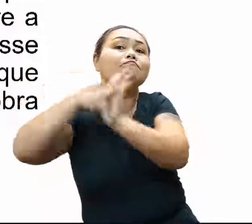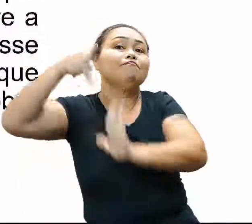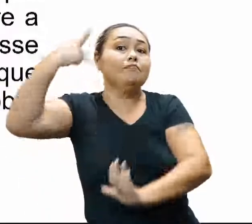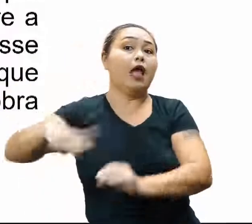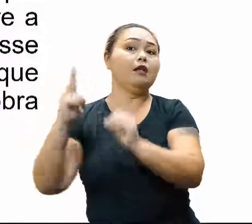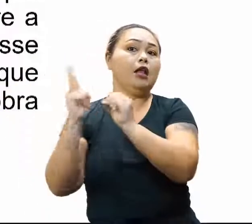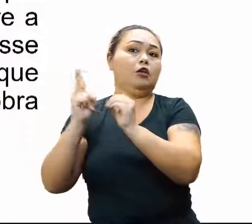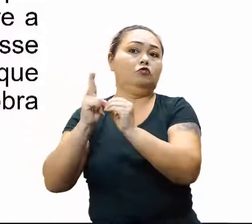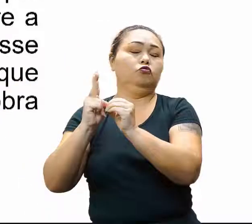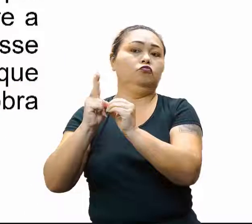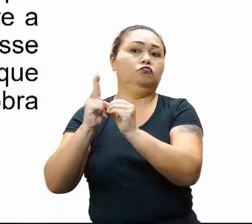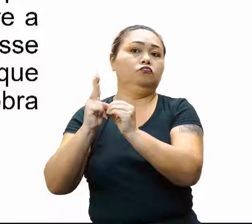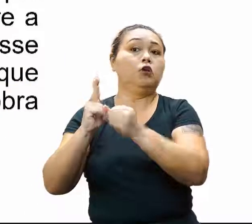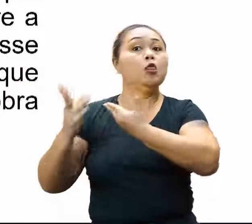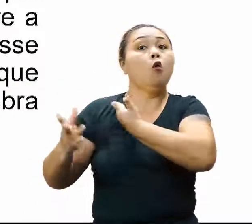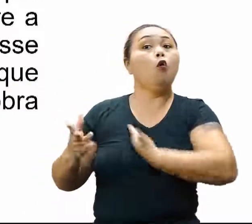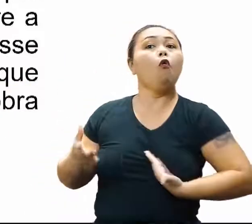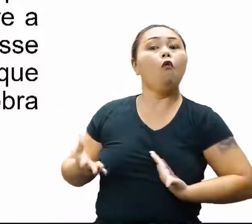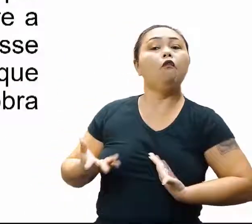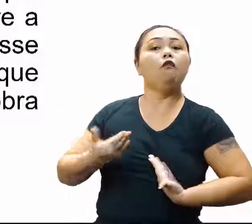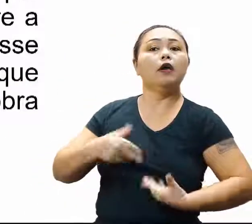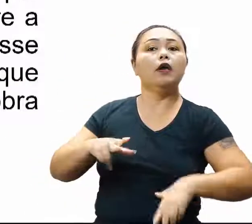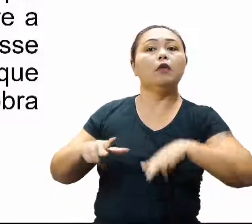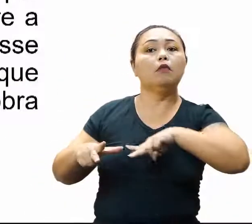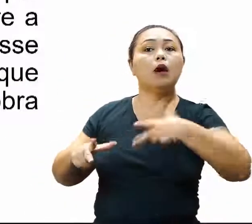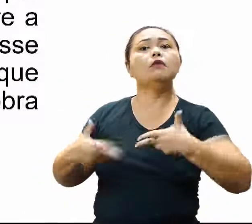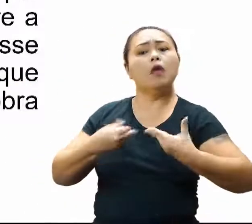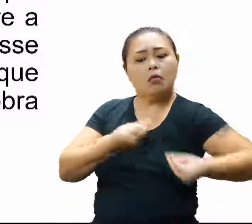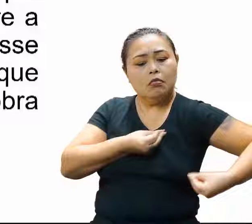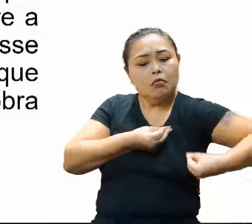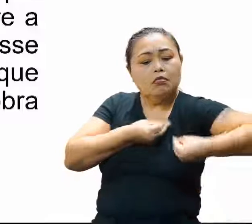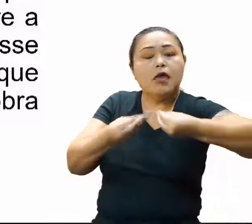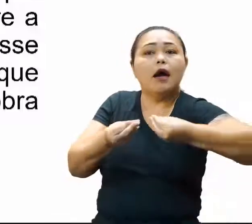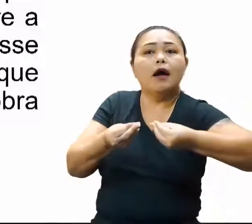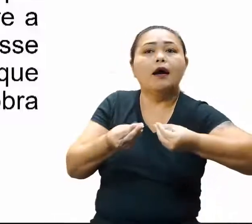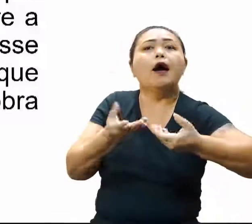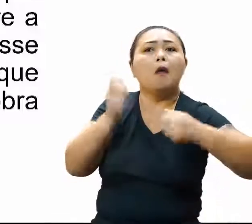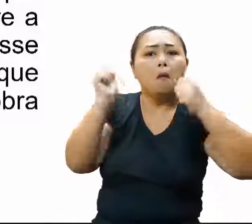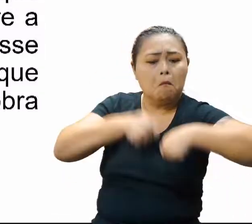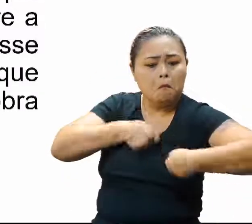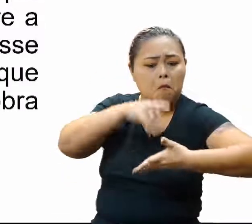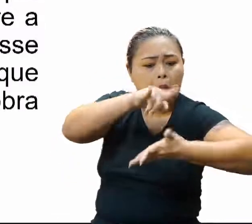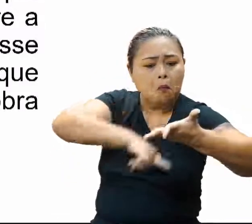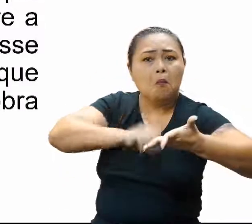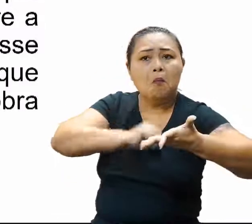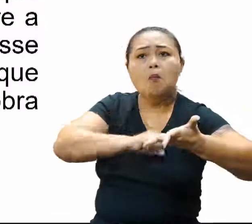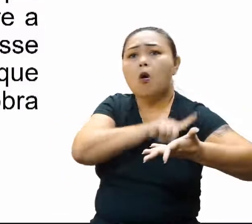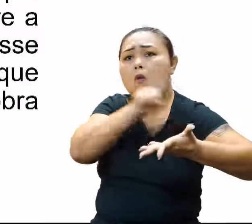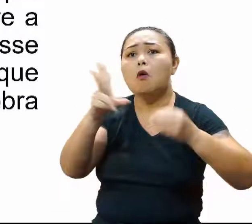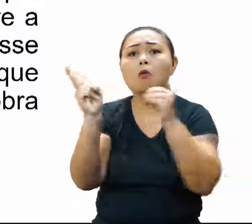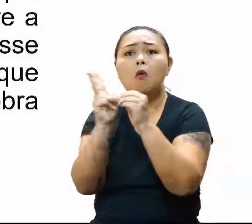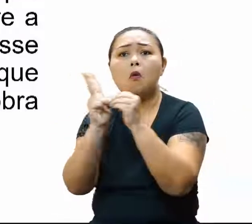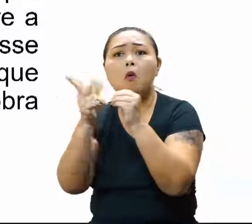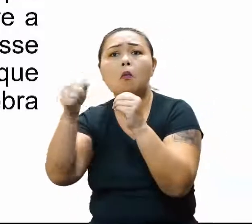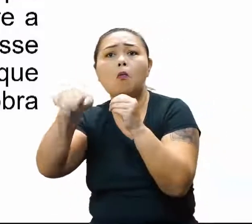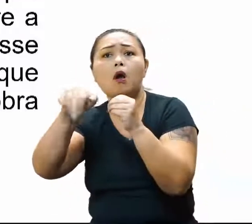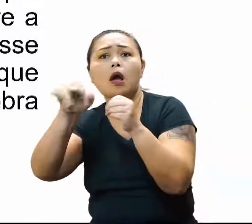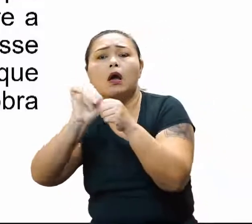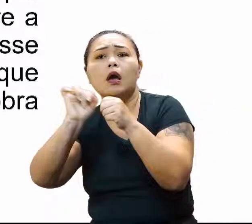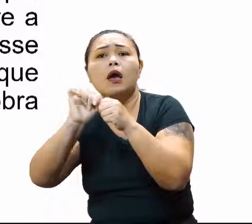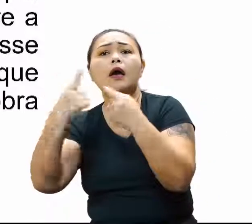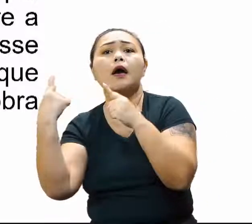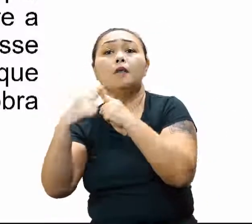Então o governo português acaba dando uma licença para poder matar. Ah, por quê? Porque os índios paiaguás não deixam as bandeiras